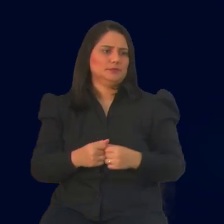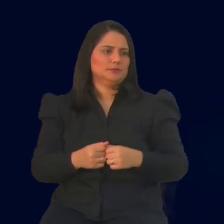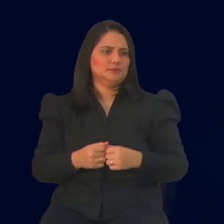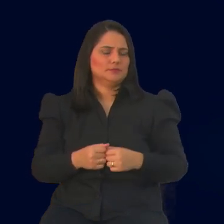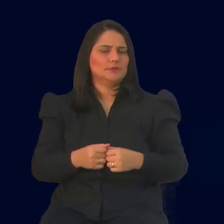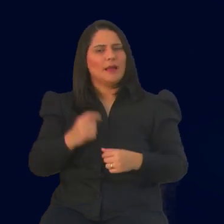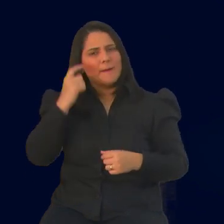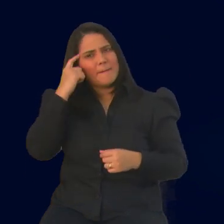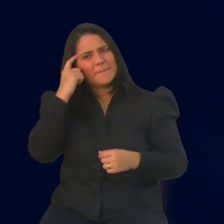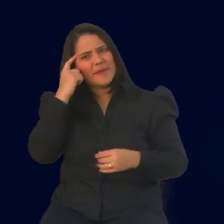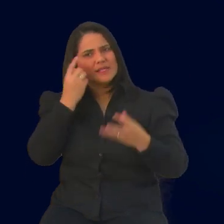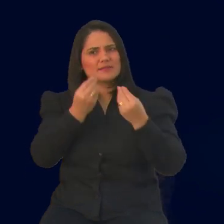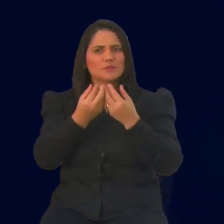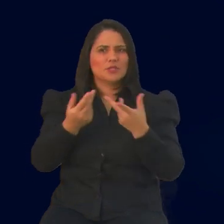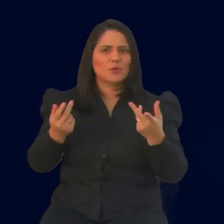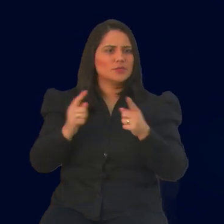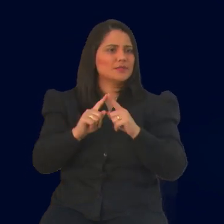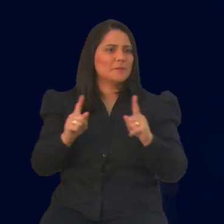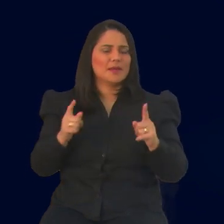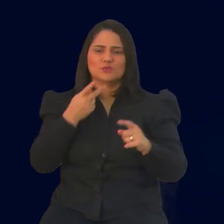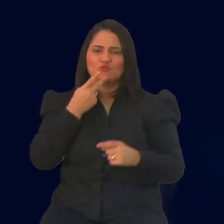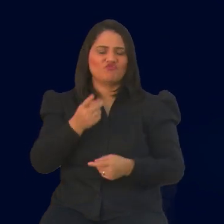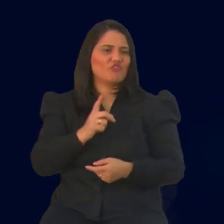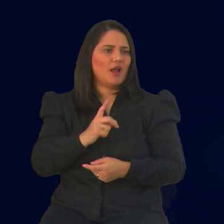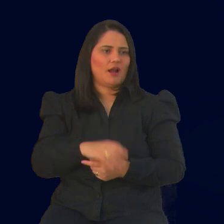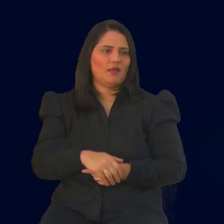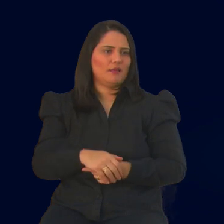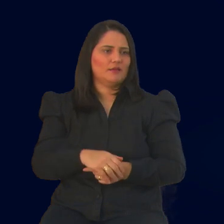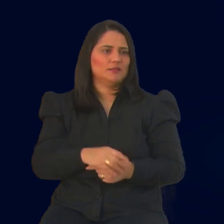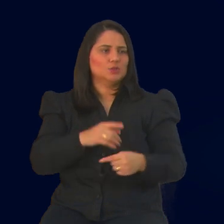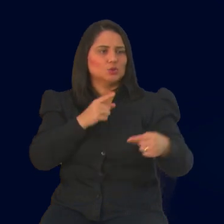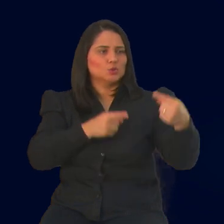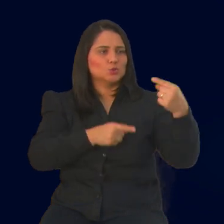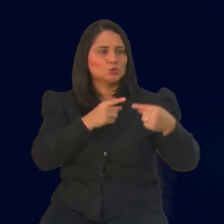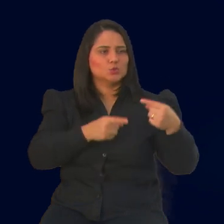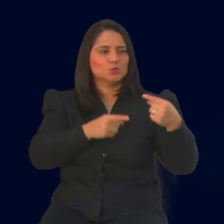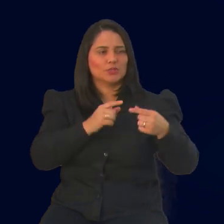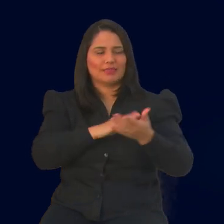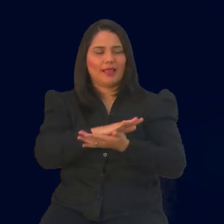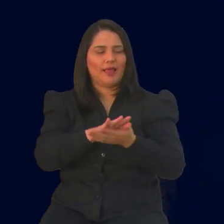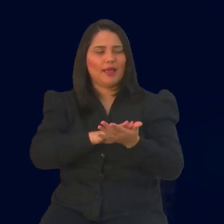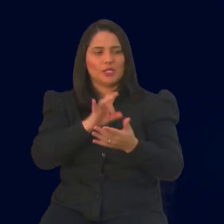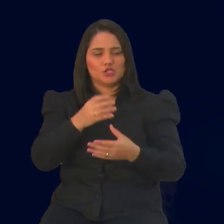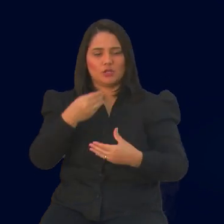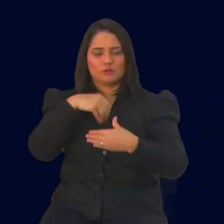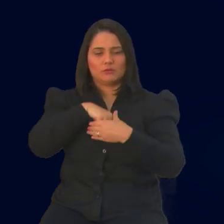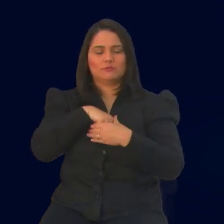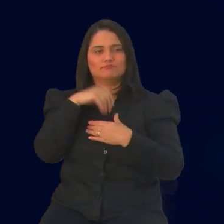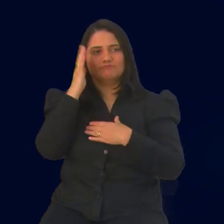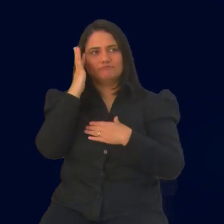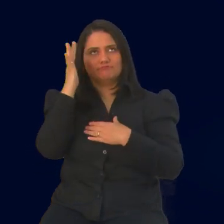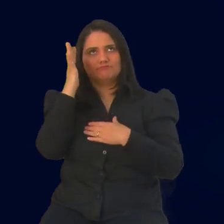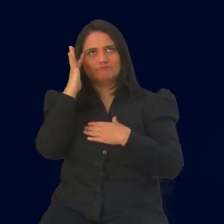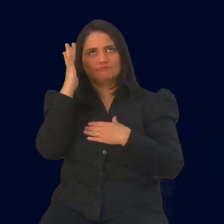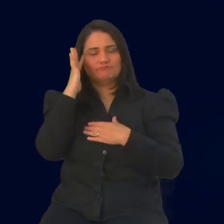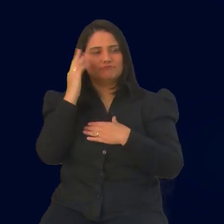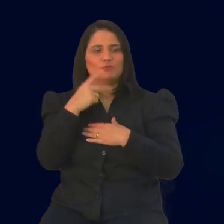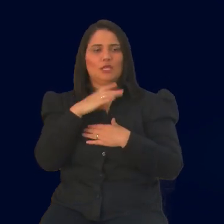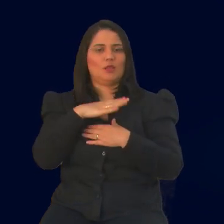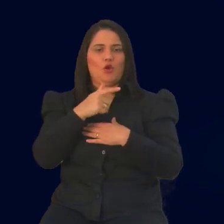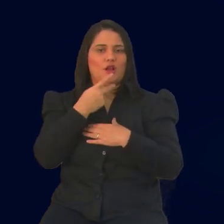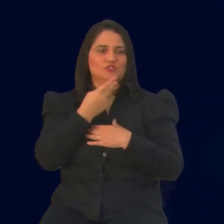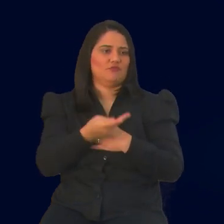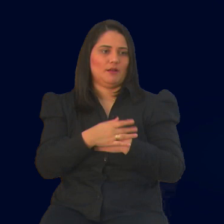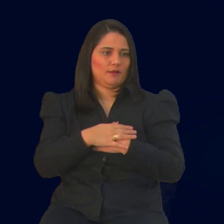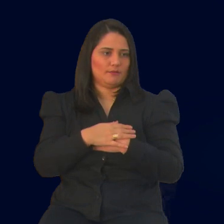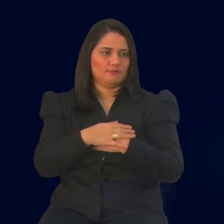pensa muitas coisas, mas você não fala. Os seus diálogos são internos. Você não banca as suas ideias. Você não consegue